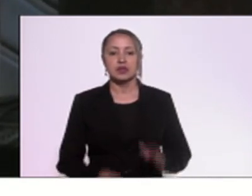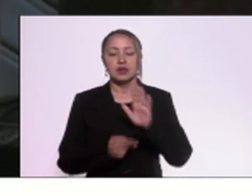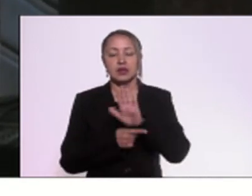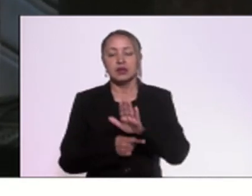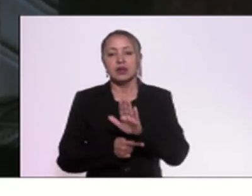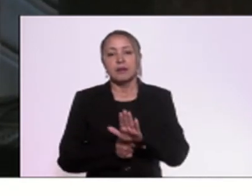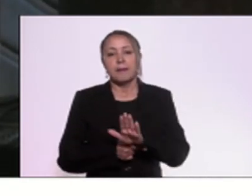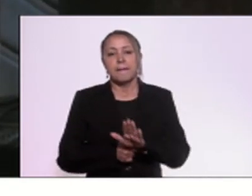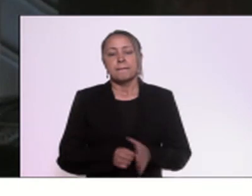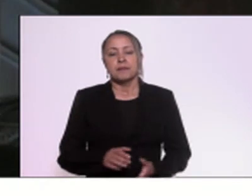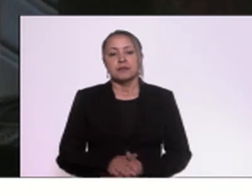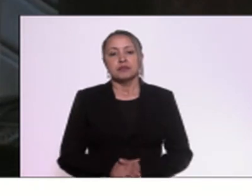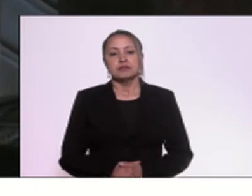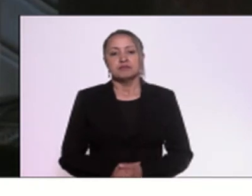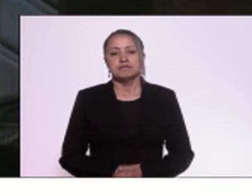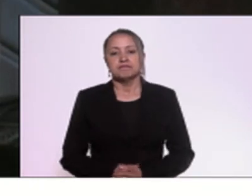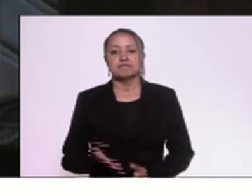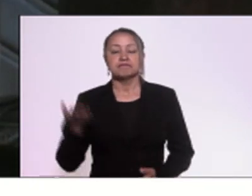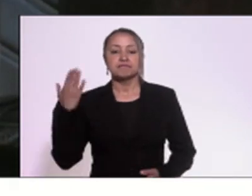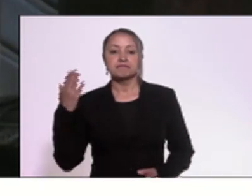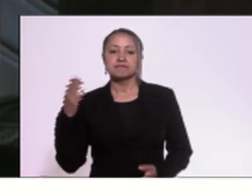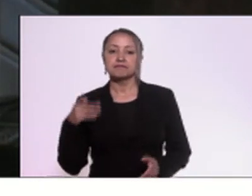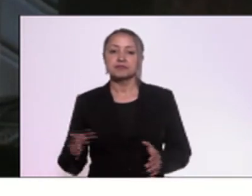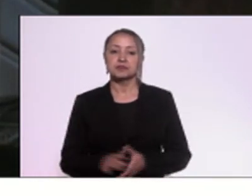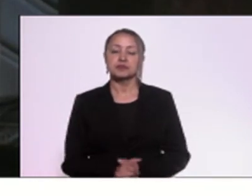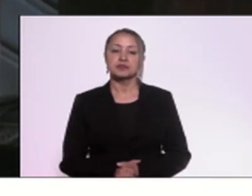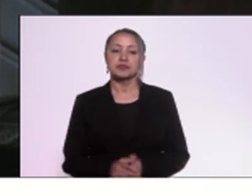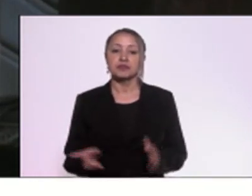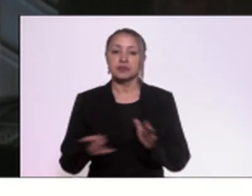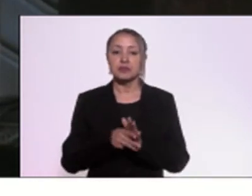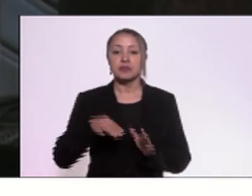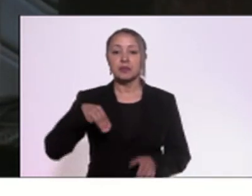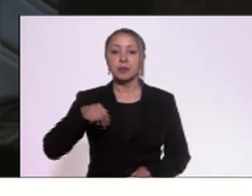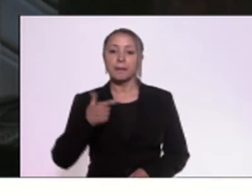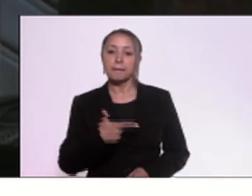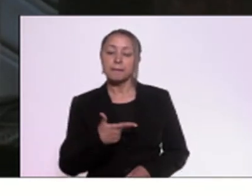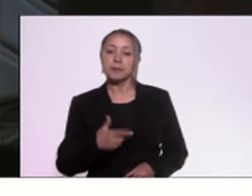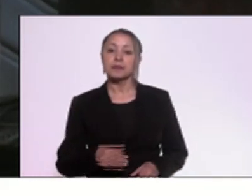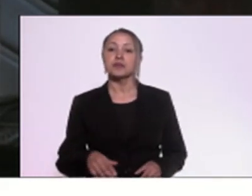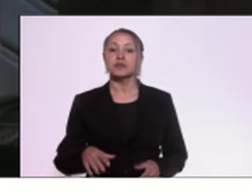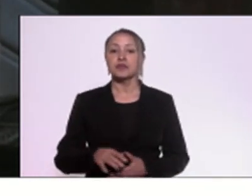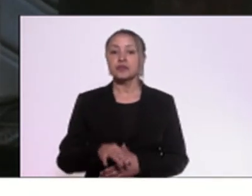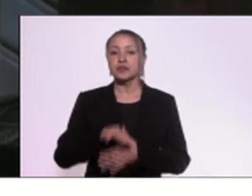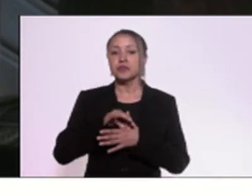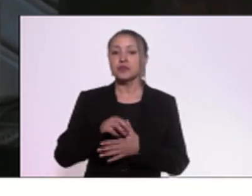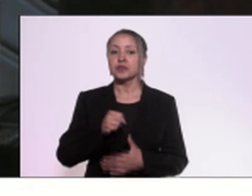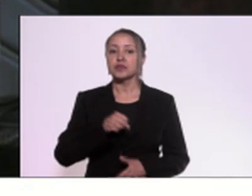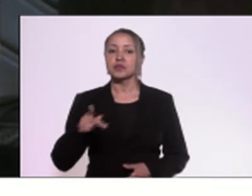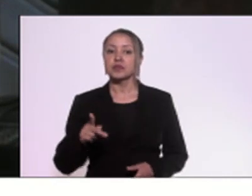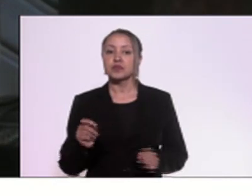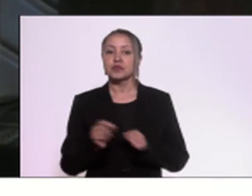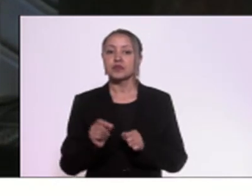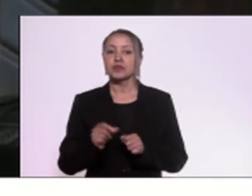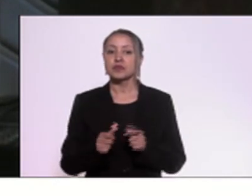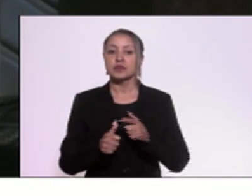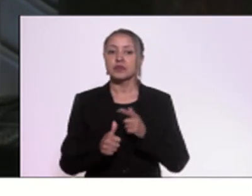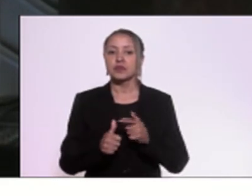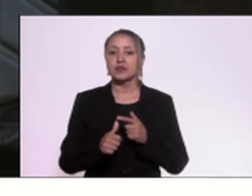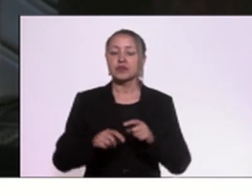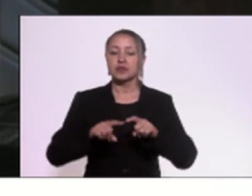é? Que é bom, que é positivo. Parabéns. Vamos assistir agora um vídeo institucional do Ponto